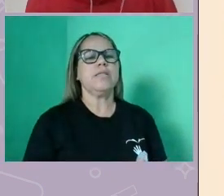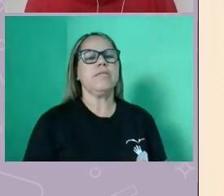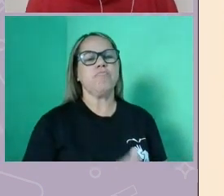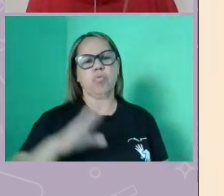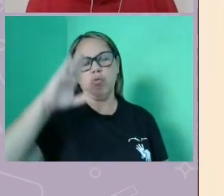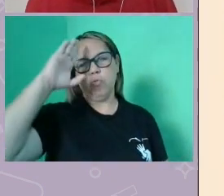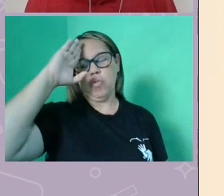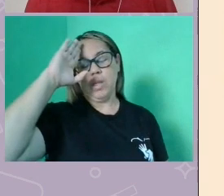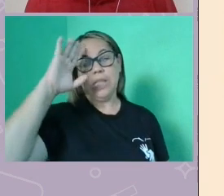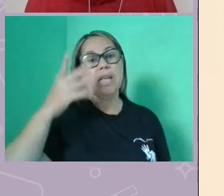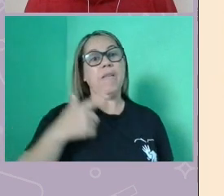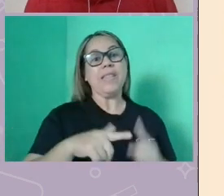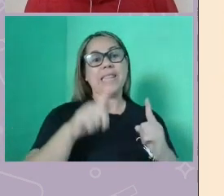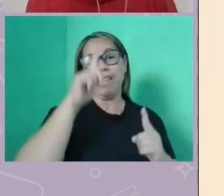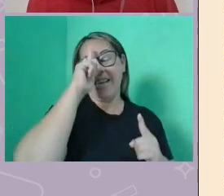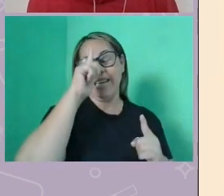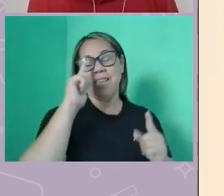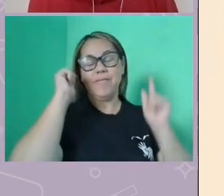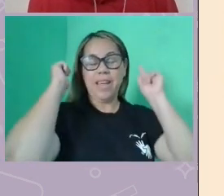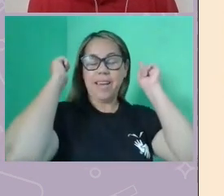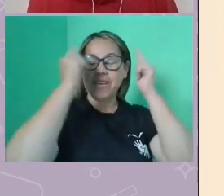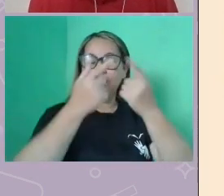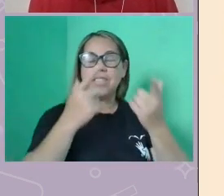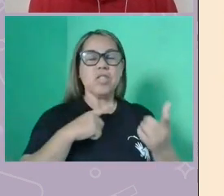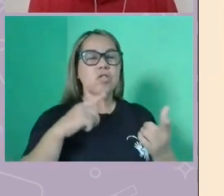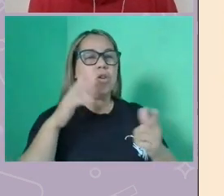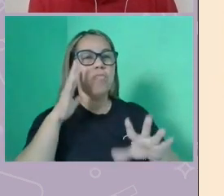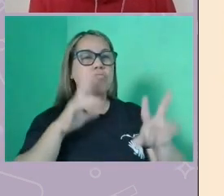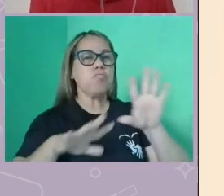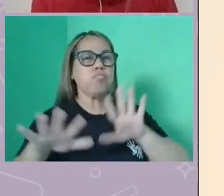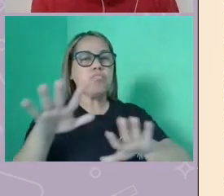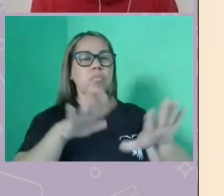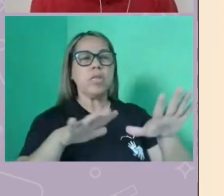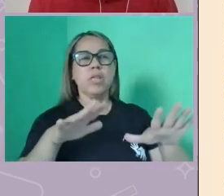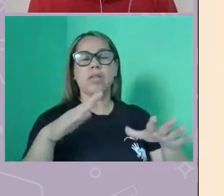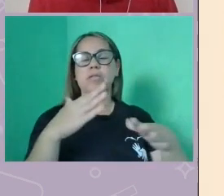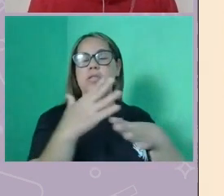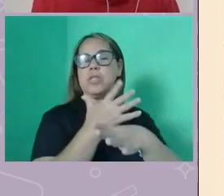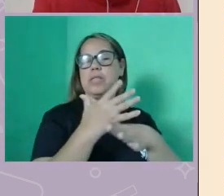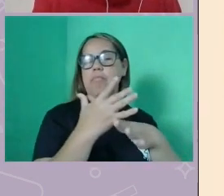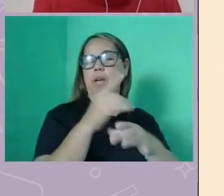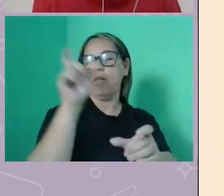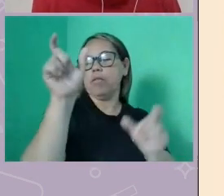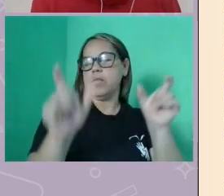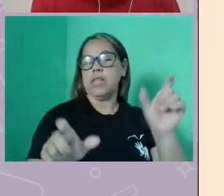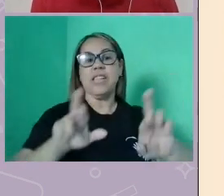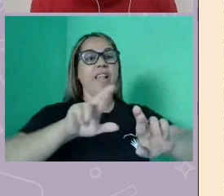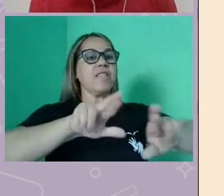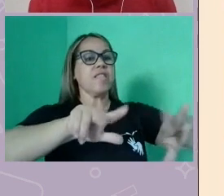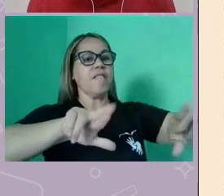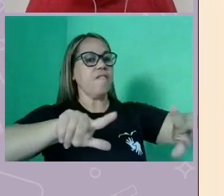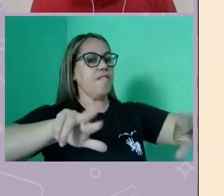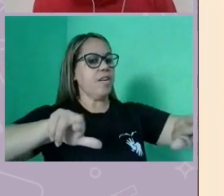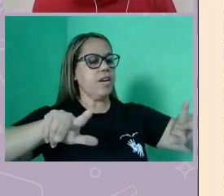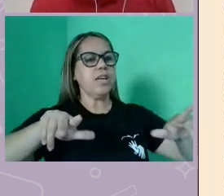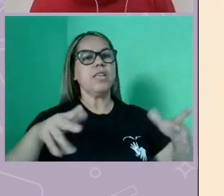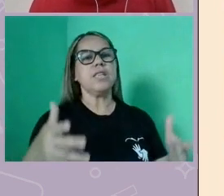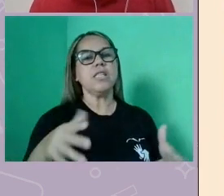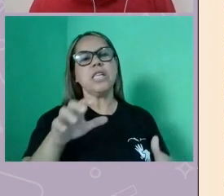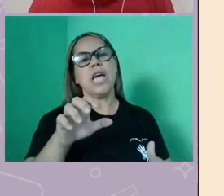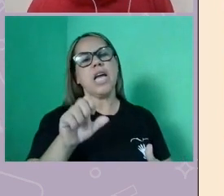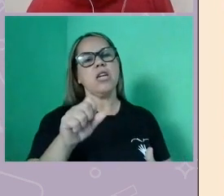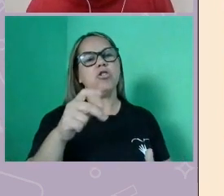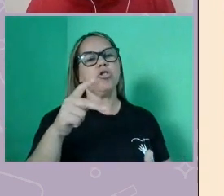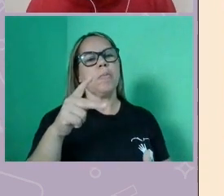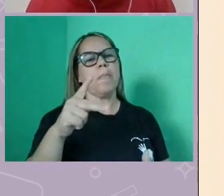tem uma visão de estado de cidade de cidadania bem diferente de Esparta então